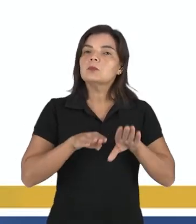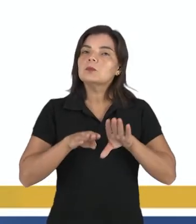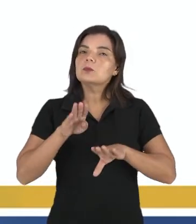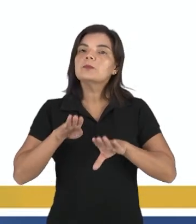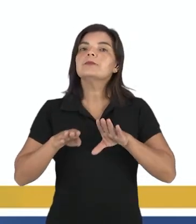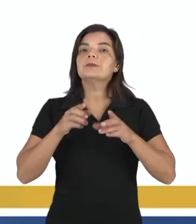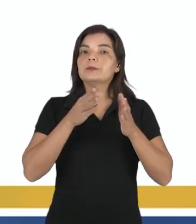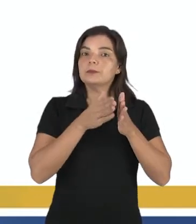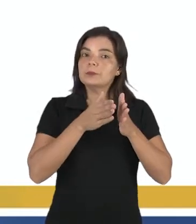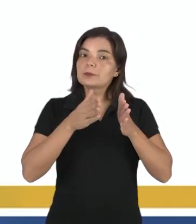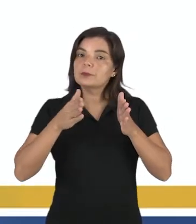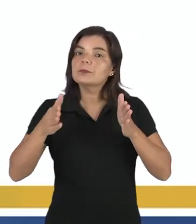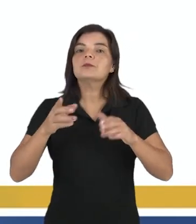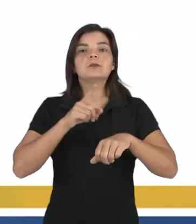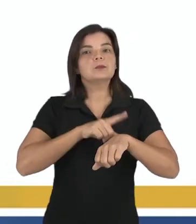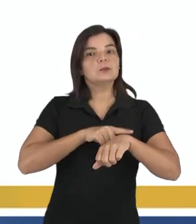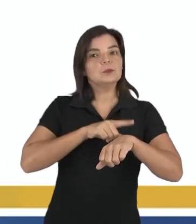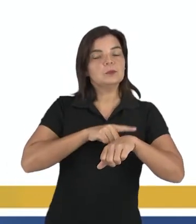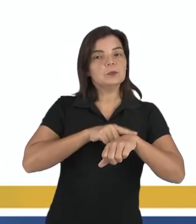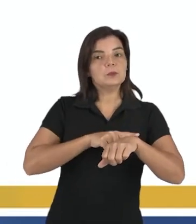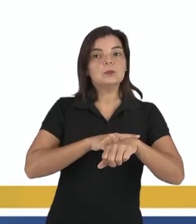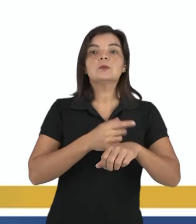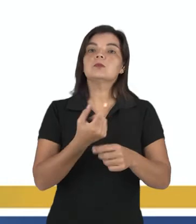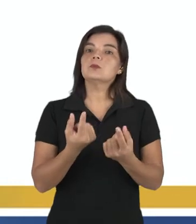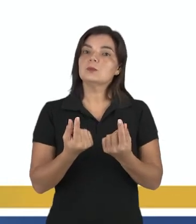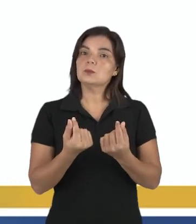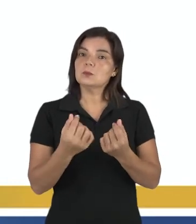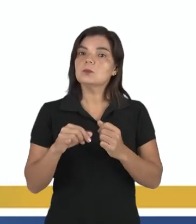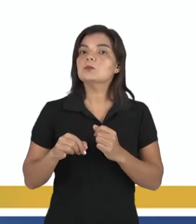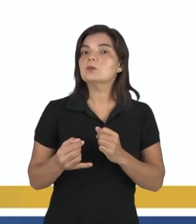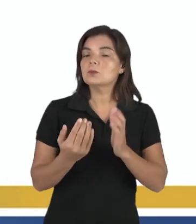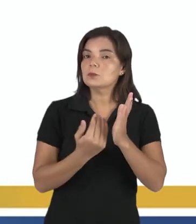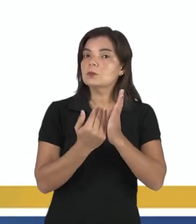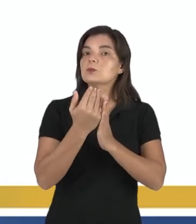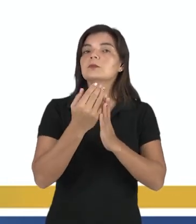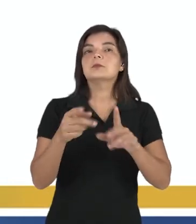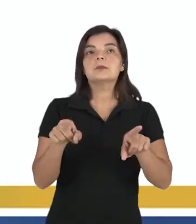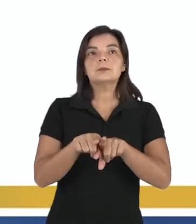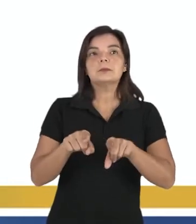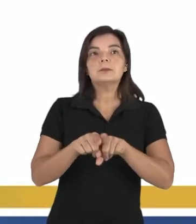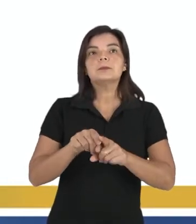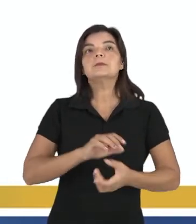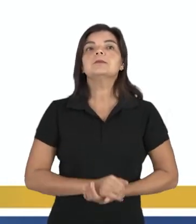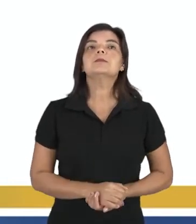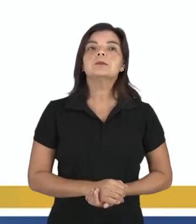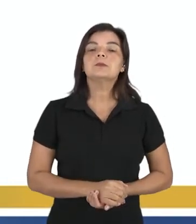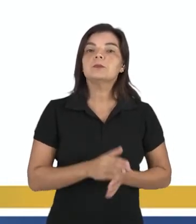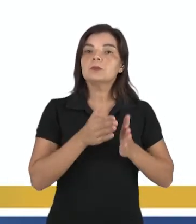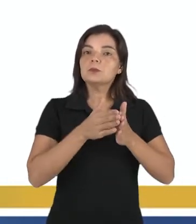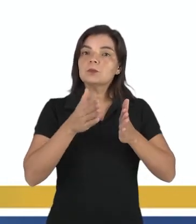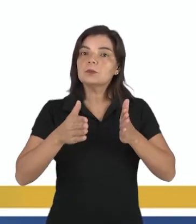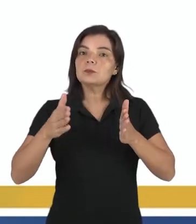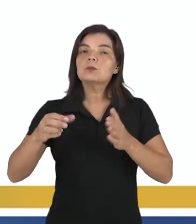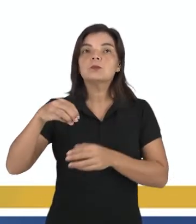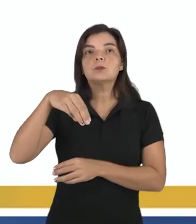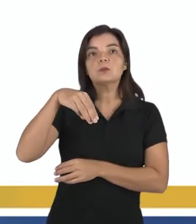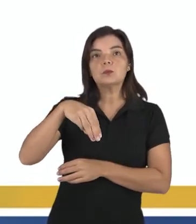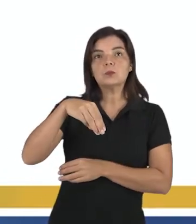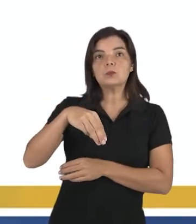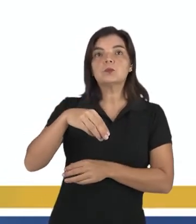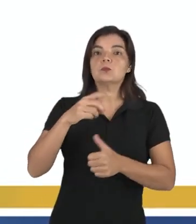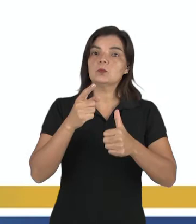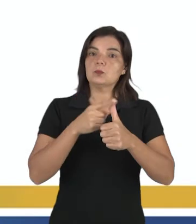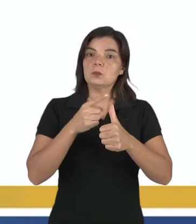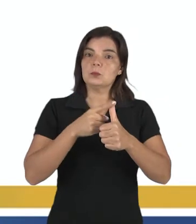que o tempo vai aumentando, esse montante também aumentará, certo? A sequência dos montantes a partir